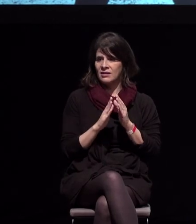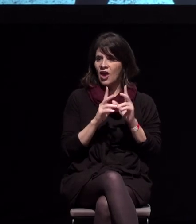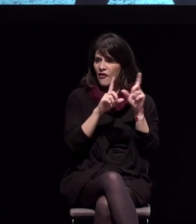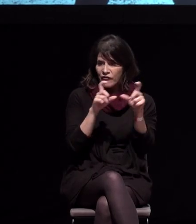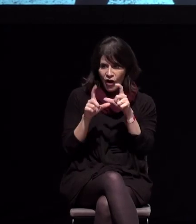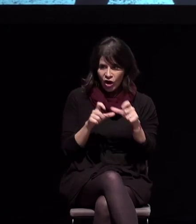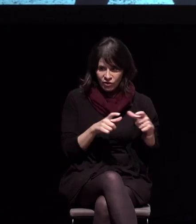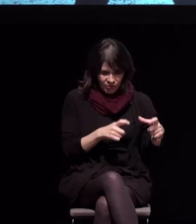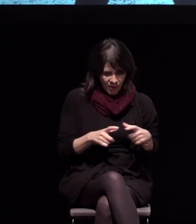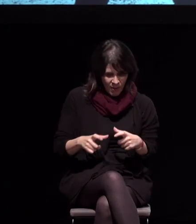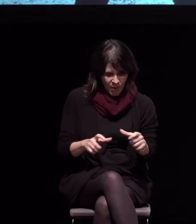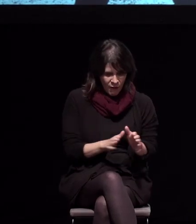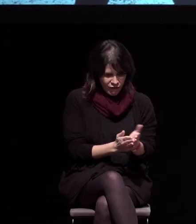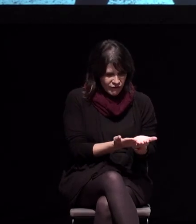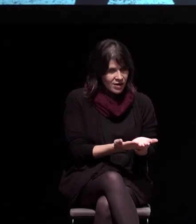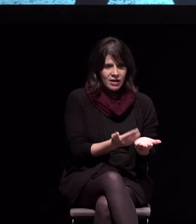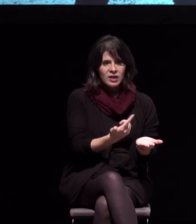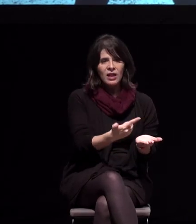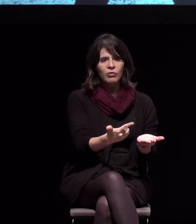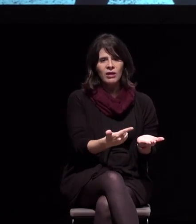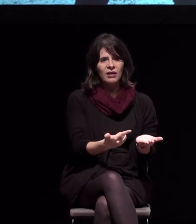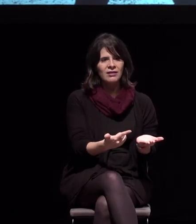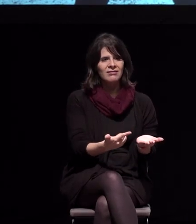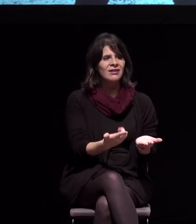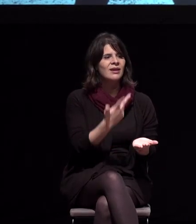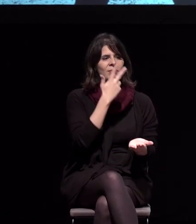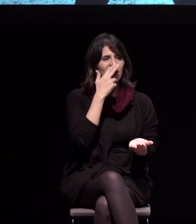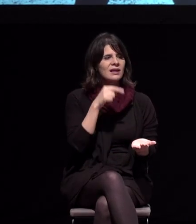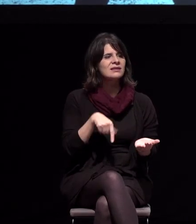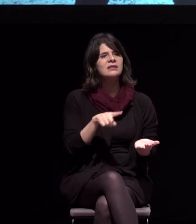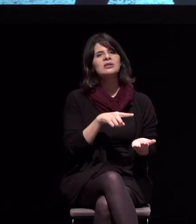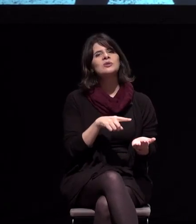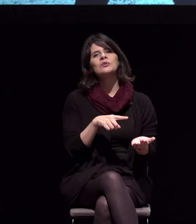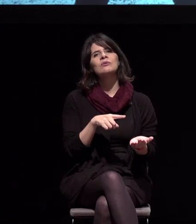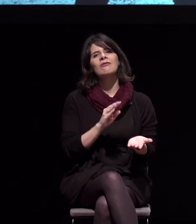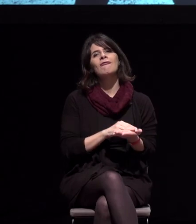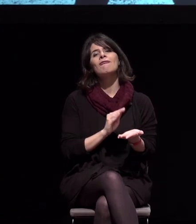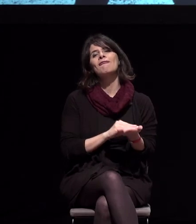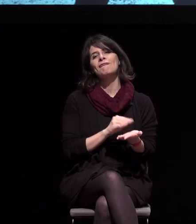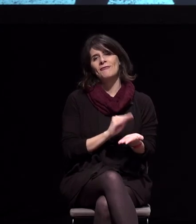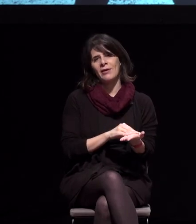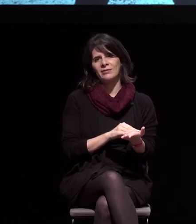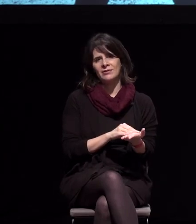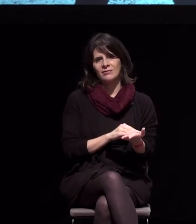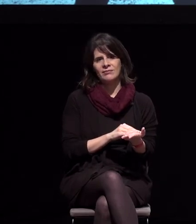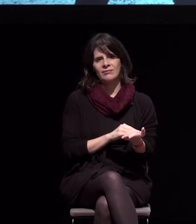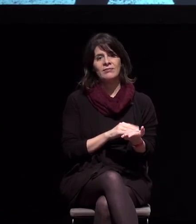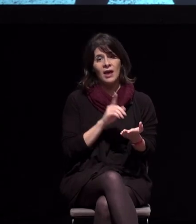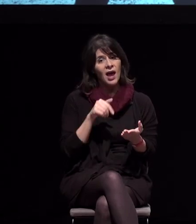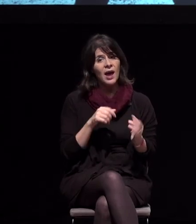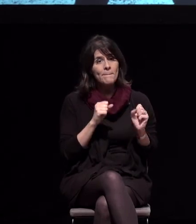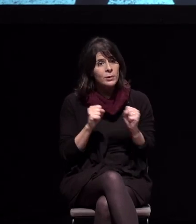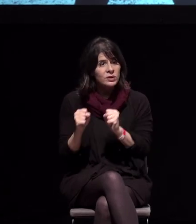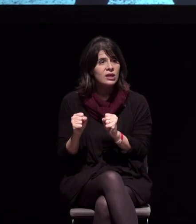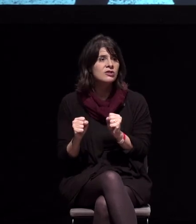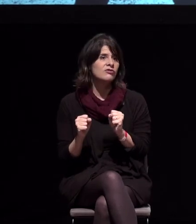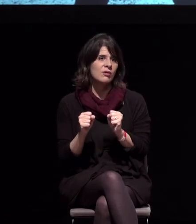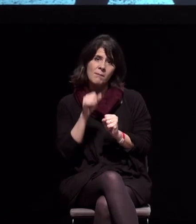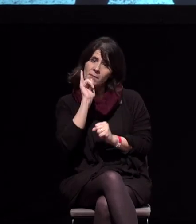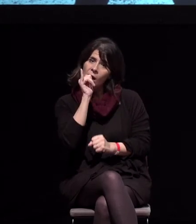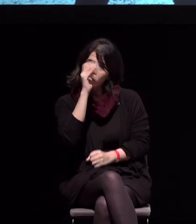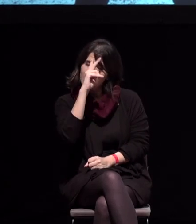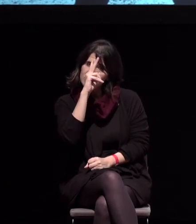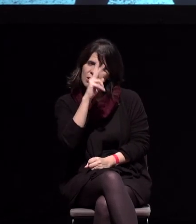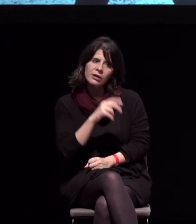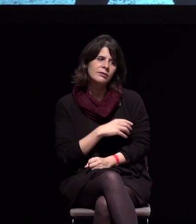eu era criança, sabe? Eu gostaria de saber se essas ausências, como você usa essas ausências como potência para contar histórias também. E é